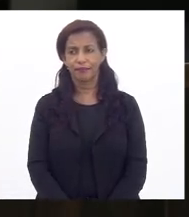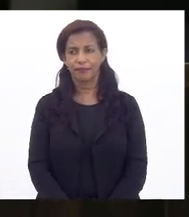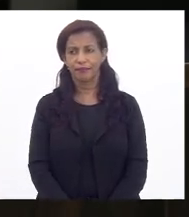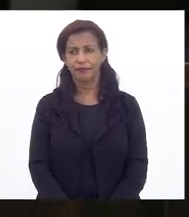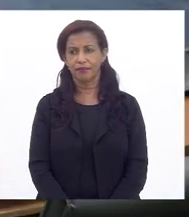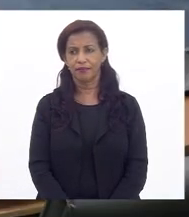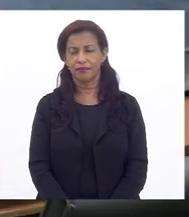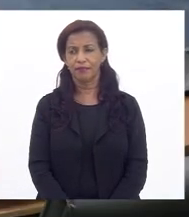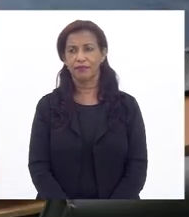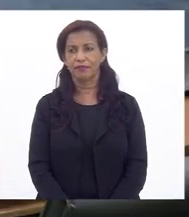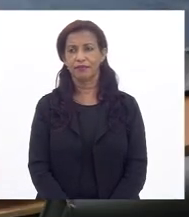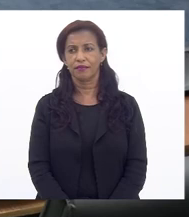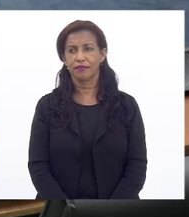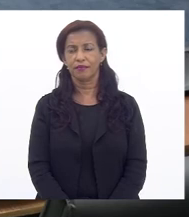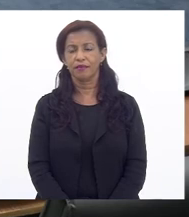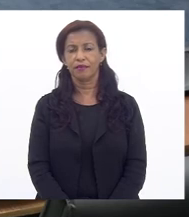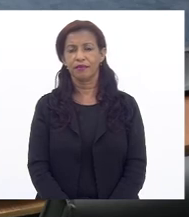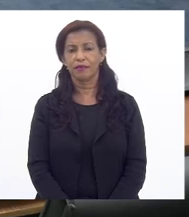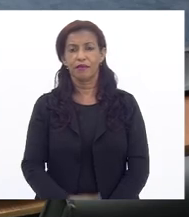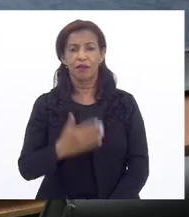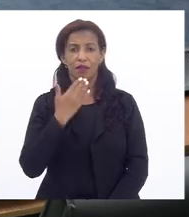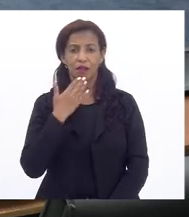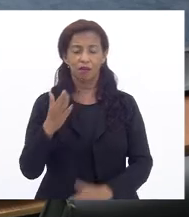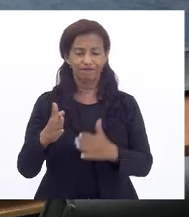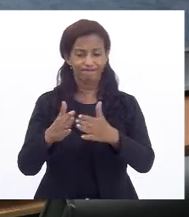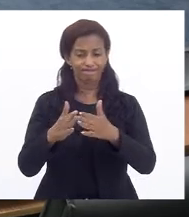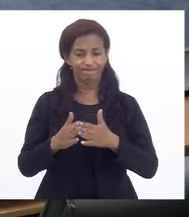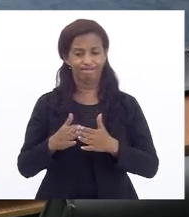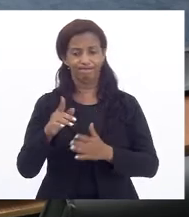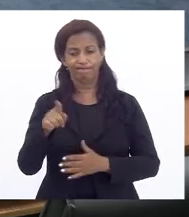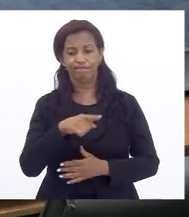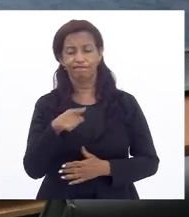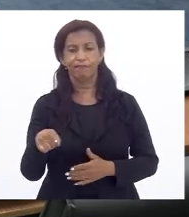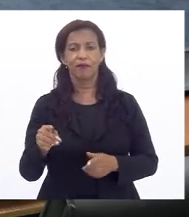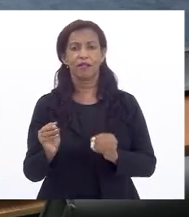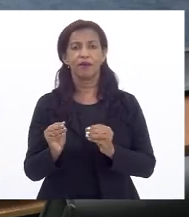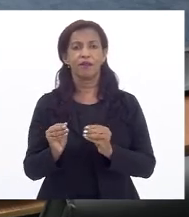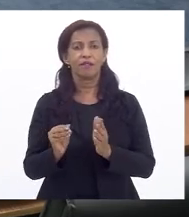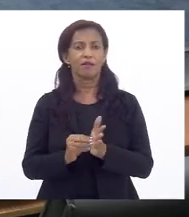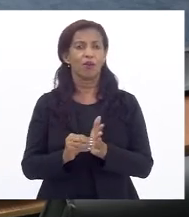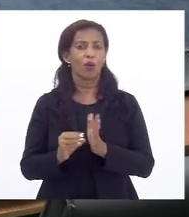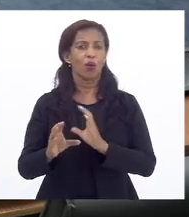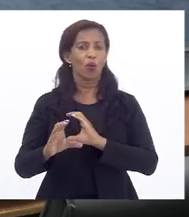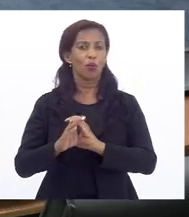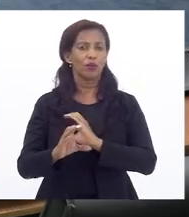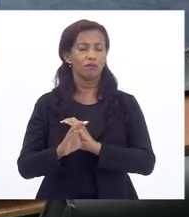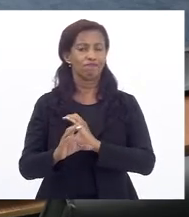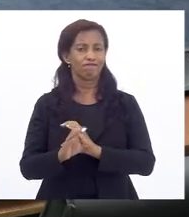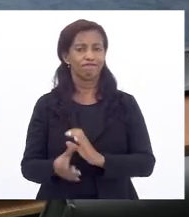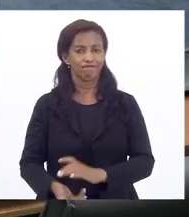Pessoal, acho que nós teremos que suspender momentaneamente a sessão. Estamos sem comunicação com o plenário virtual.